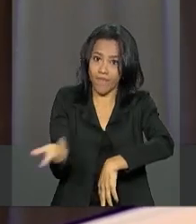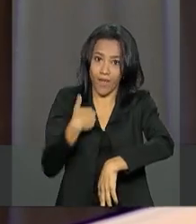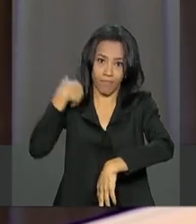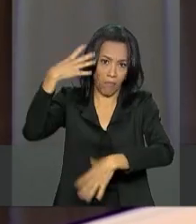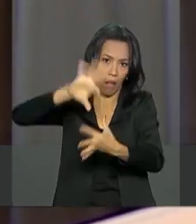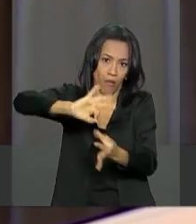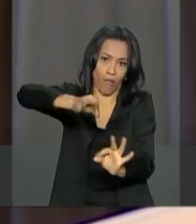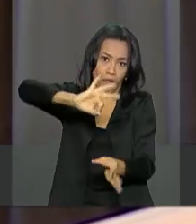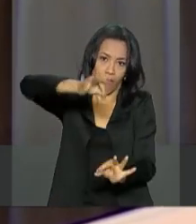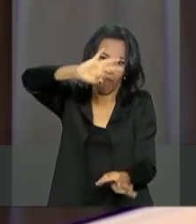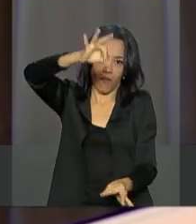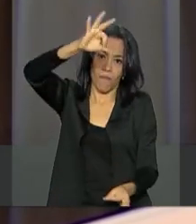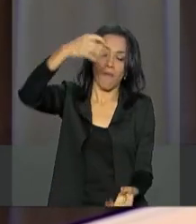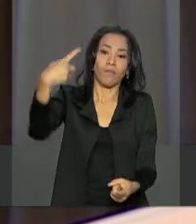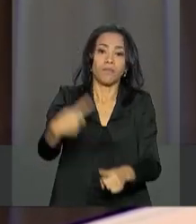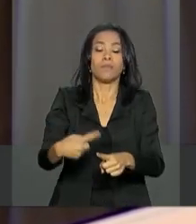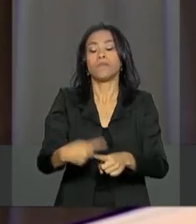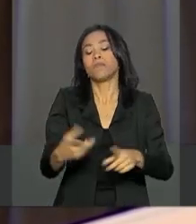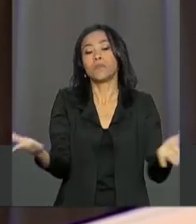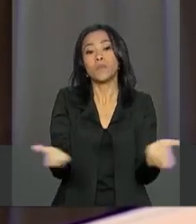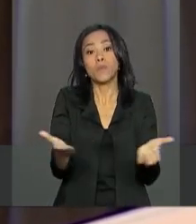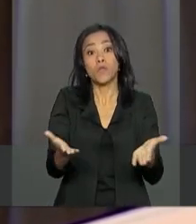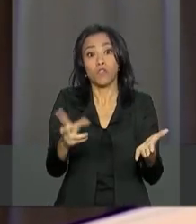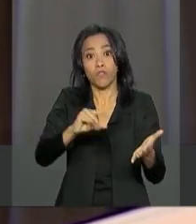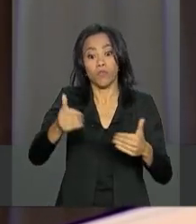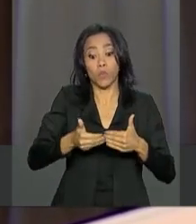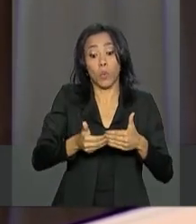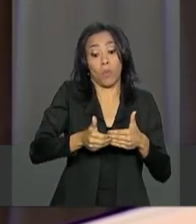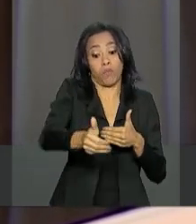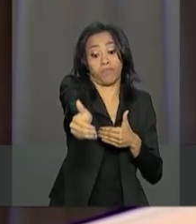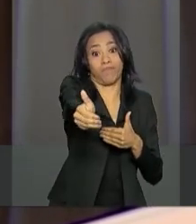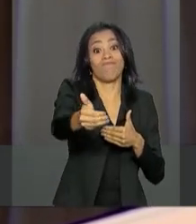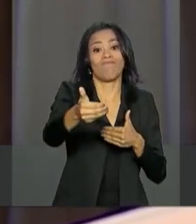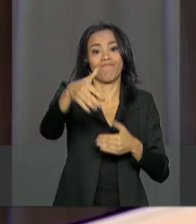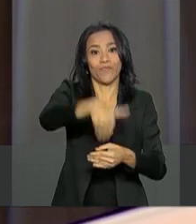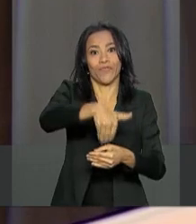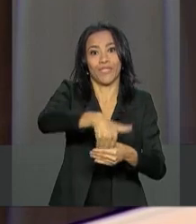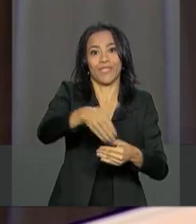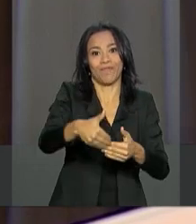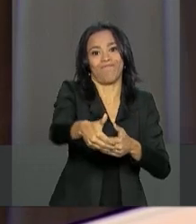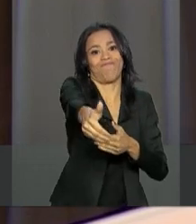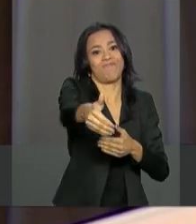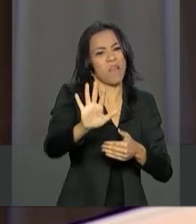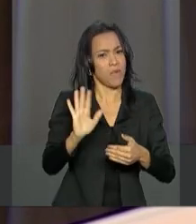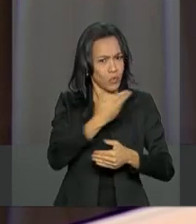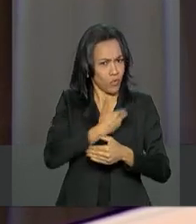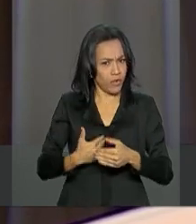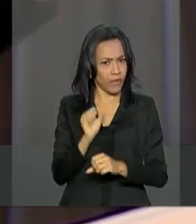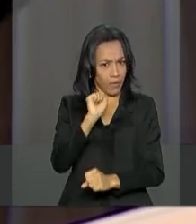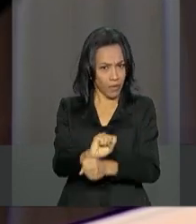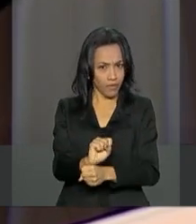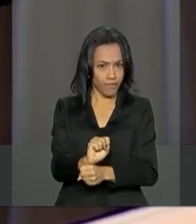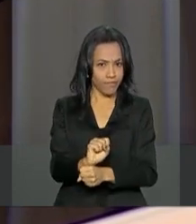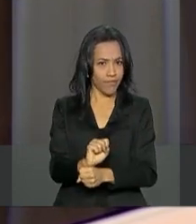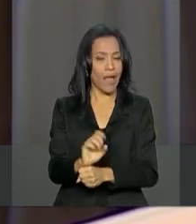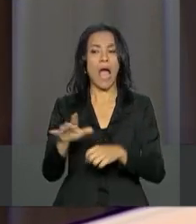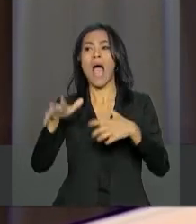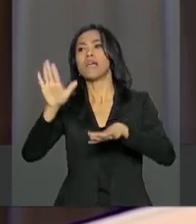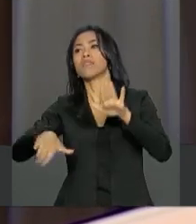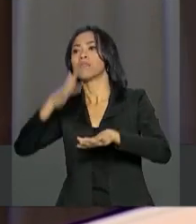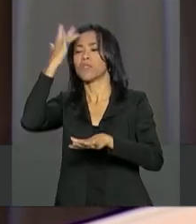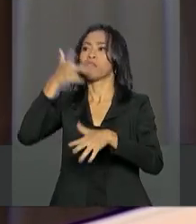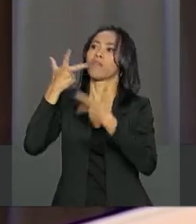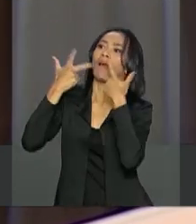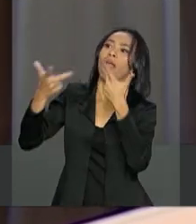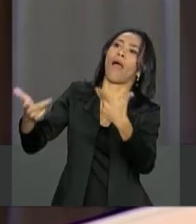hoje nós estamos entrando num período eleitoral, mas não significa que o governo vai ficar paralisado. De vez em quando dizem assim, ah, o governo